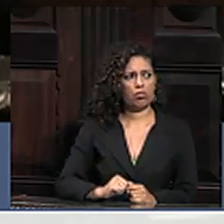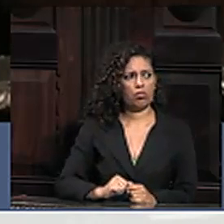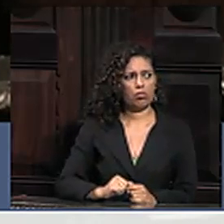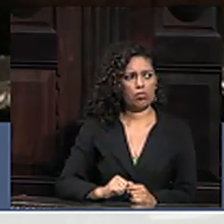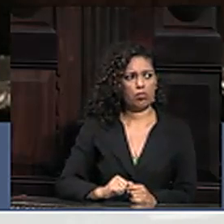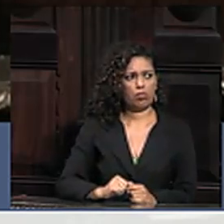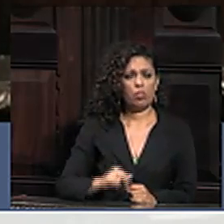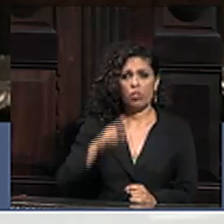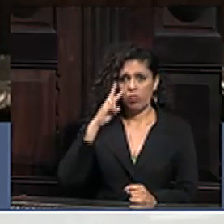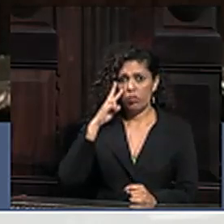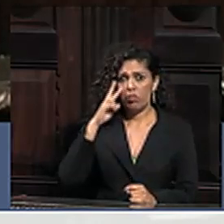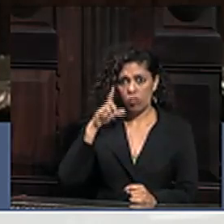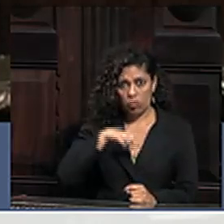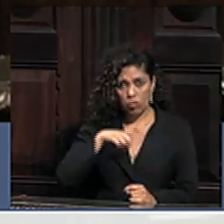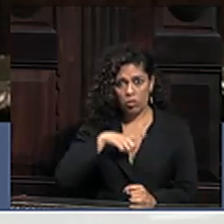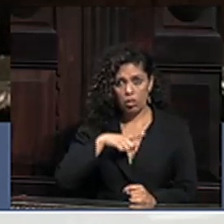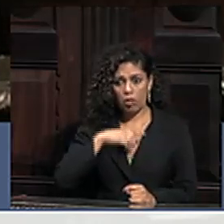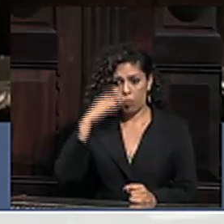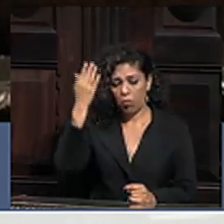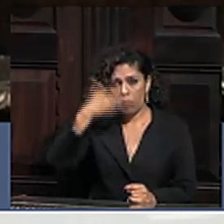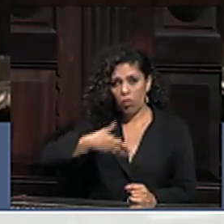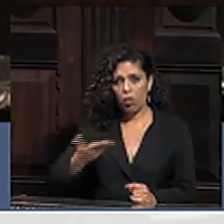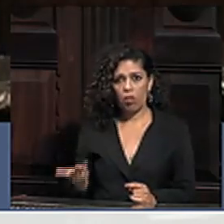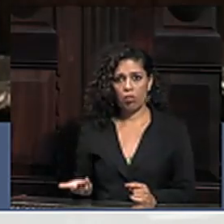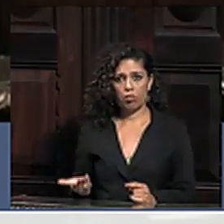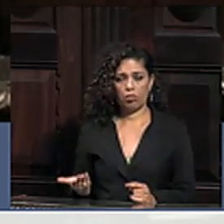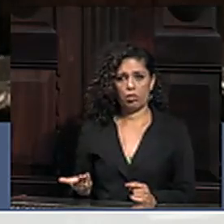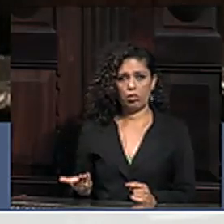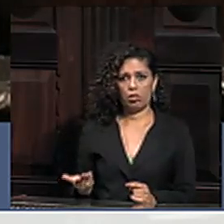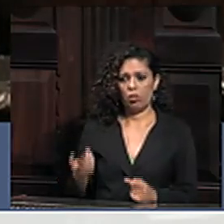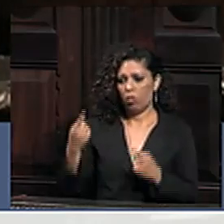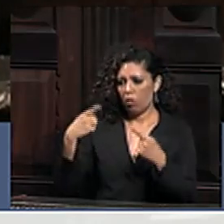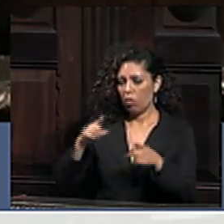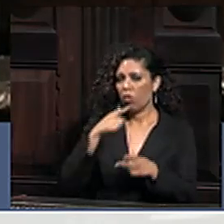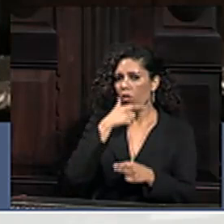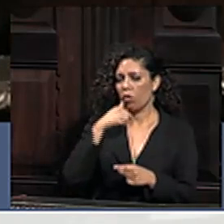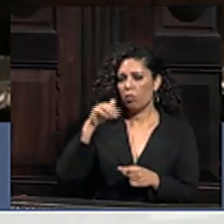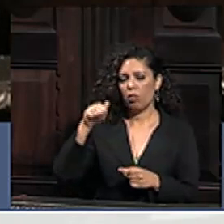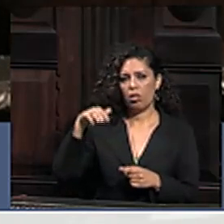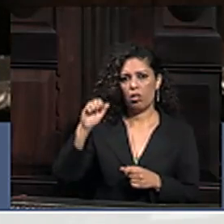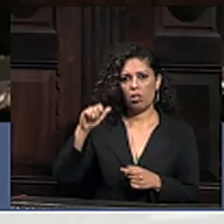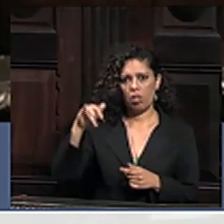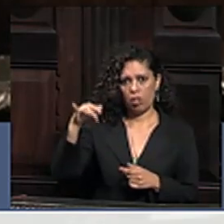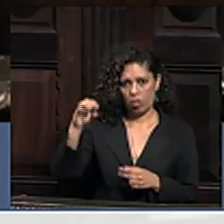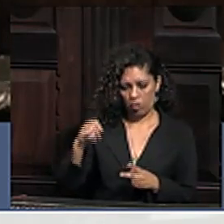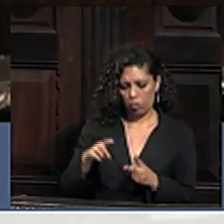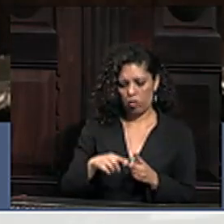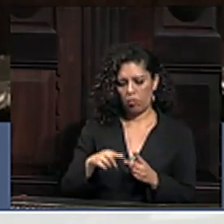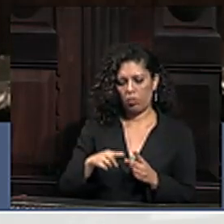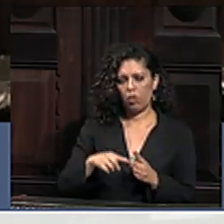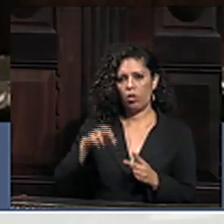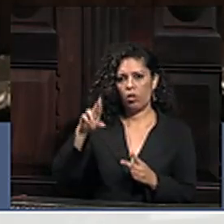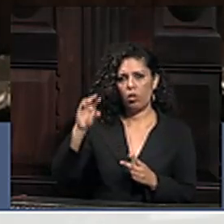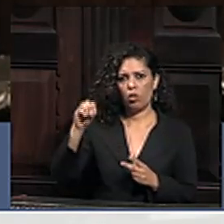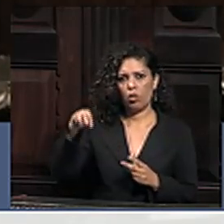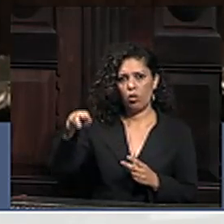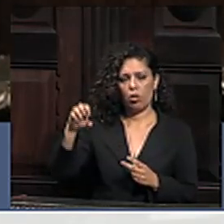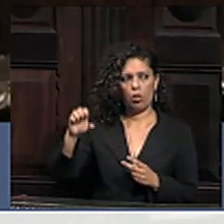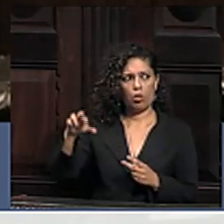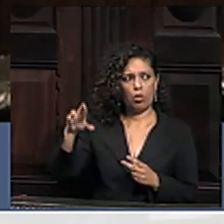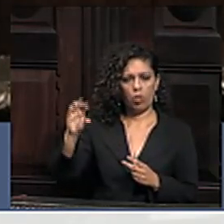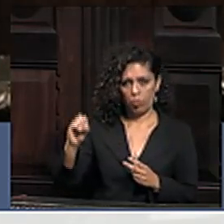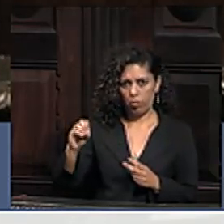outras provas de áudio e vídeo, em que o senador Romero Jucá afirmava textualmente que era preciso